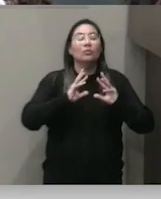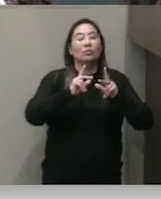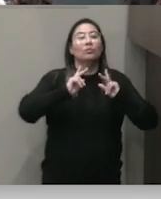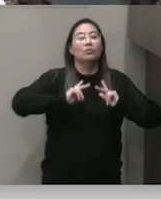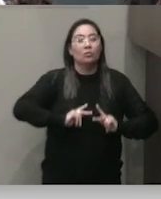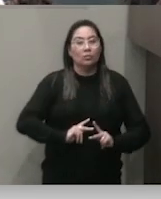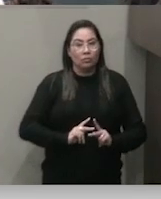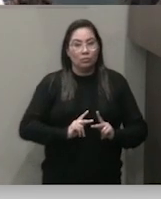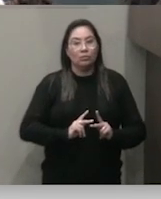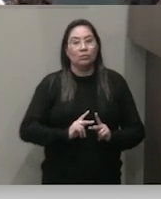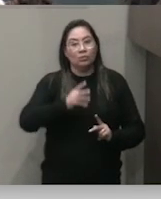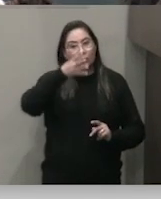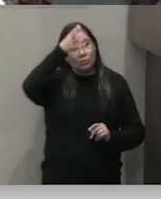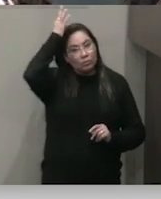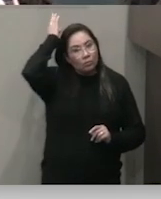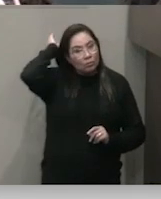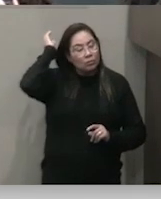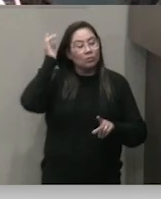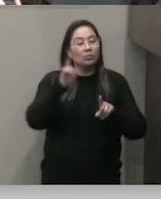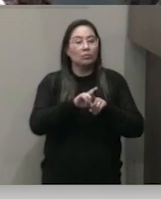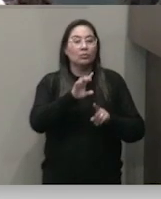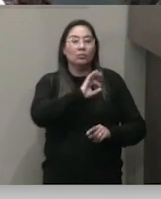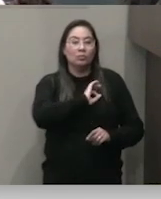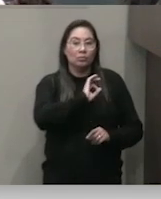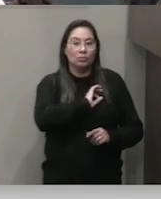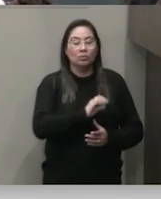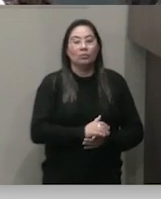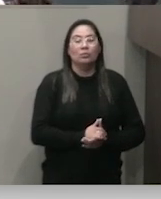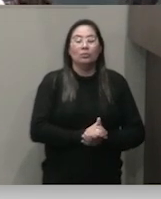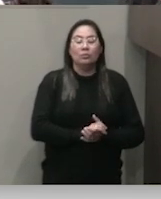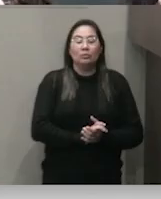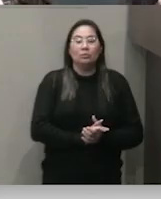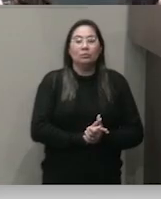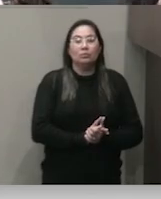aqui, Corpo de Bombeiros e a Brigada Militar.